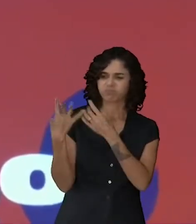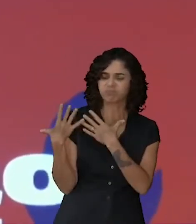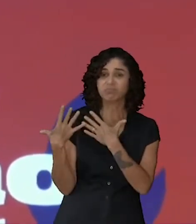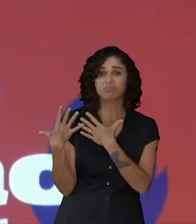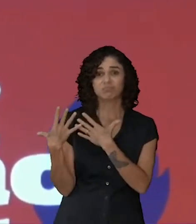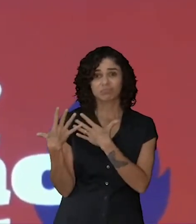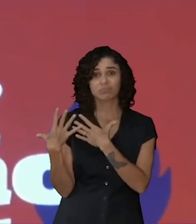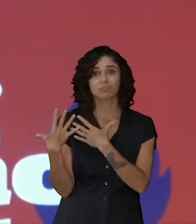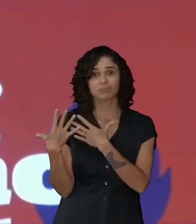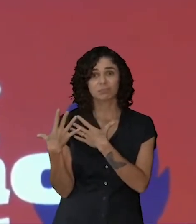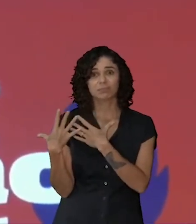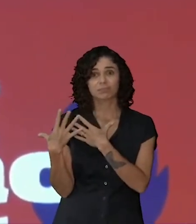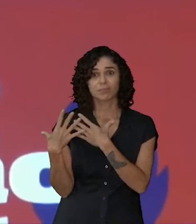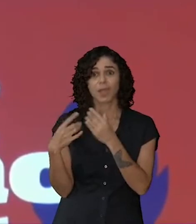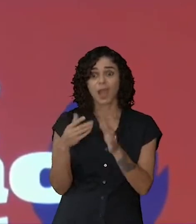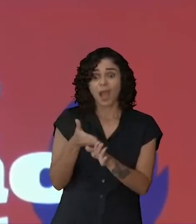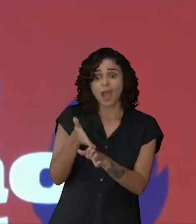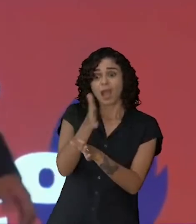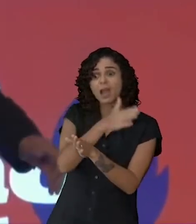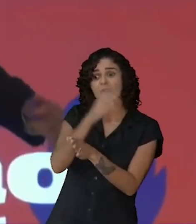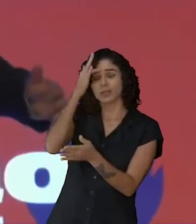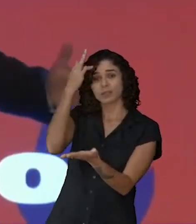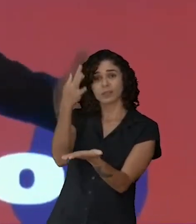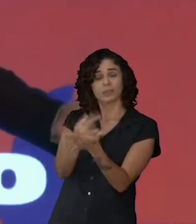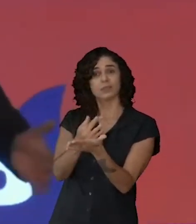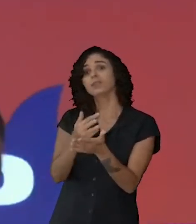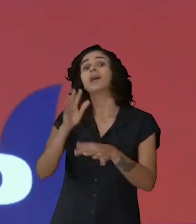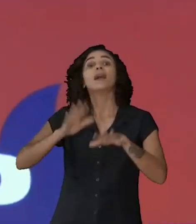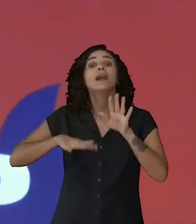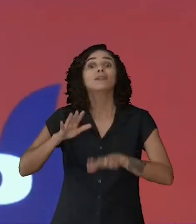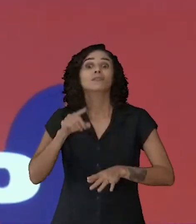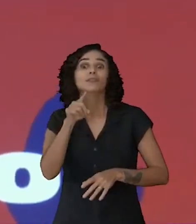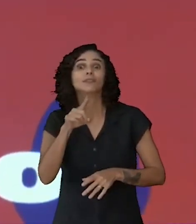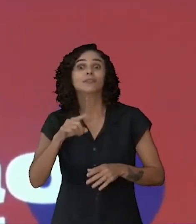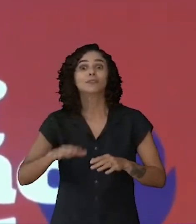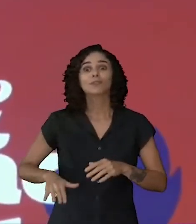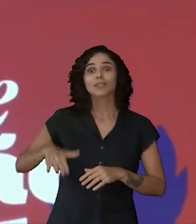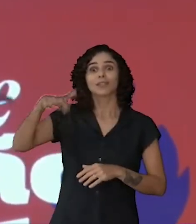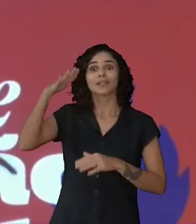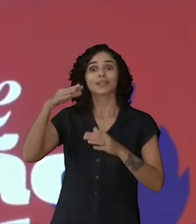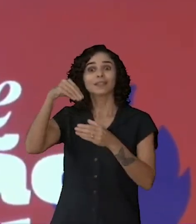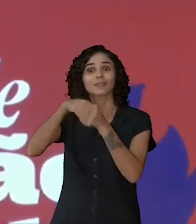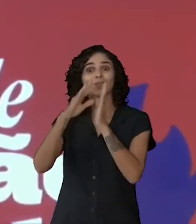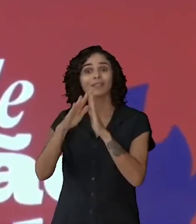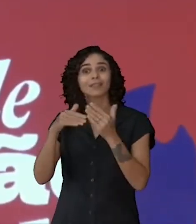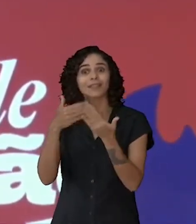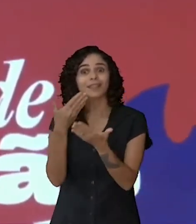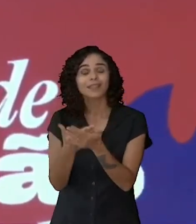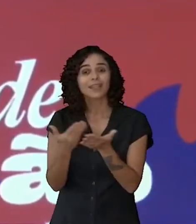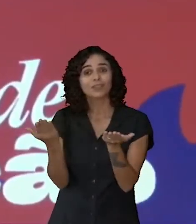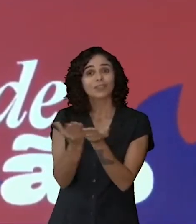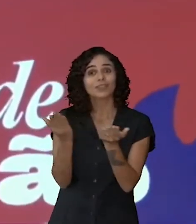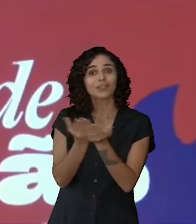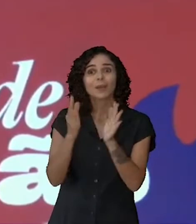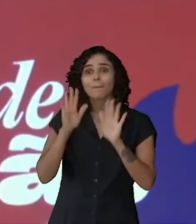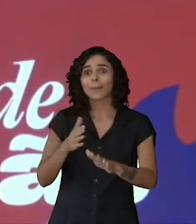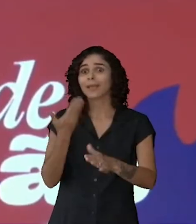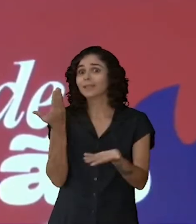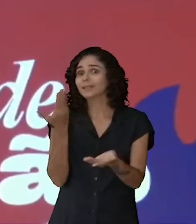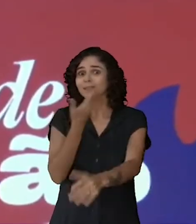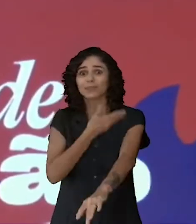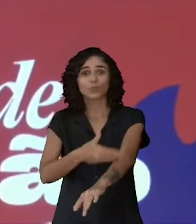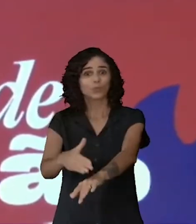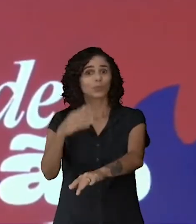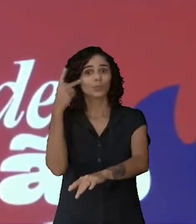anterior à sua fé. Talvez você cresceu na igreja, numa família cristã, mas os hábitos são